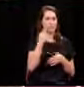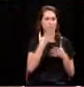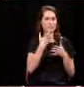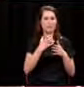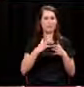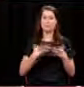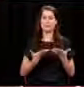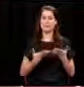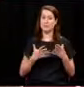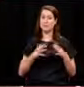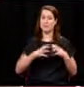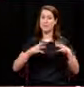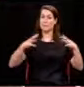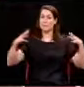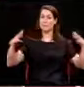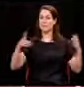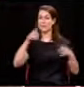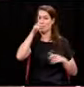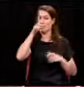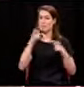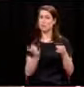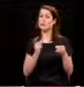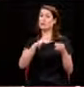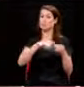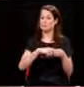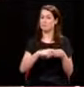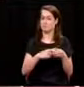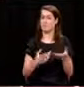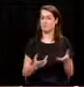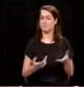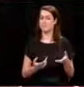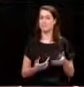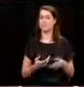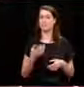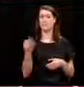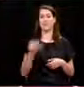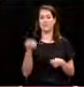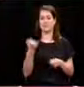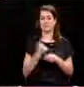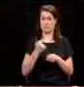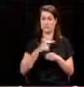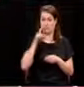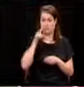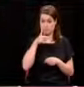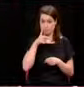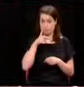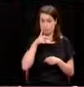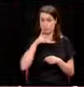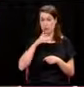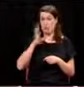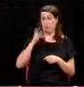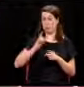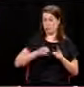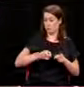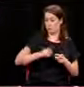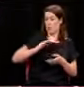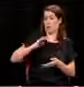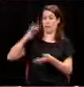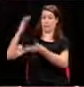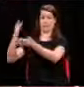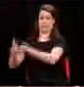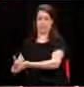do tipo de aderentes que nós temos para este serviço. Portanto, é um serviço que tem vindo a crescer desde o seu início, muito acima das